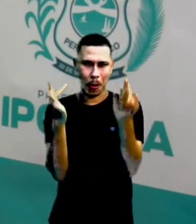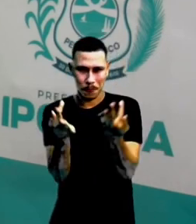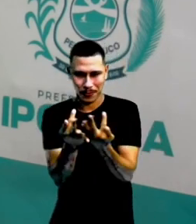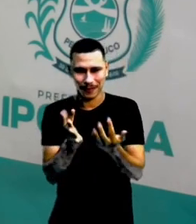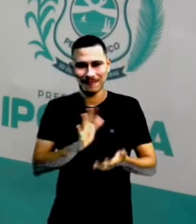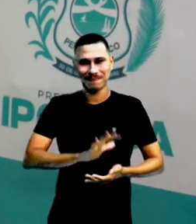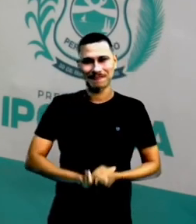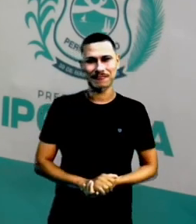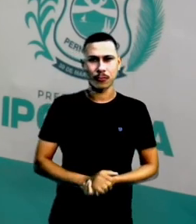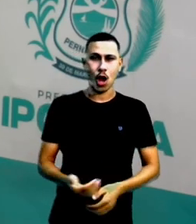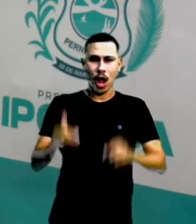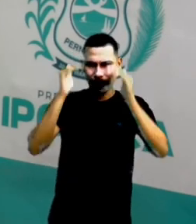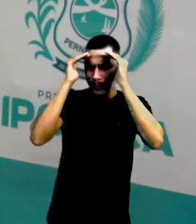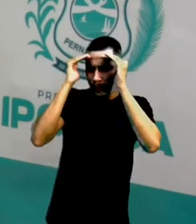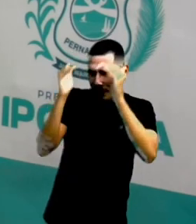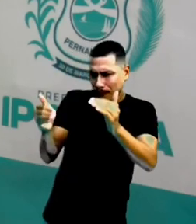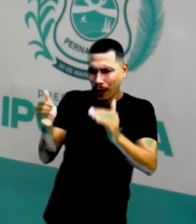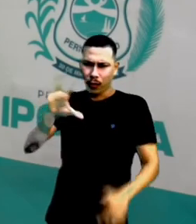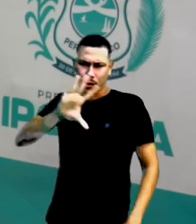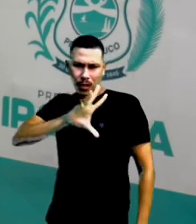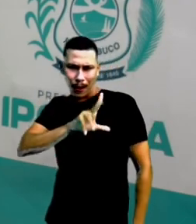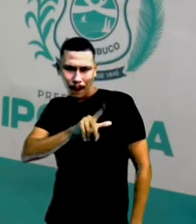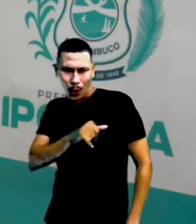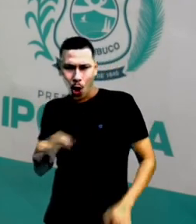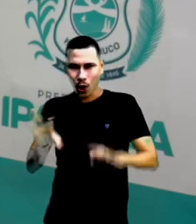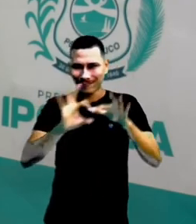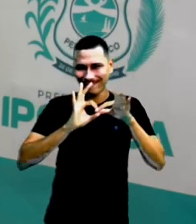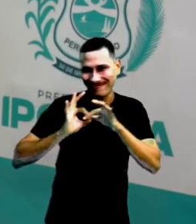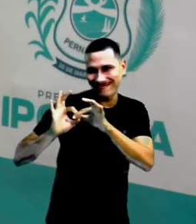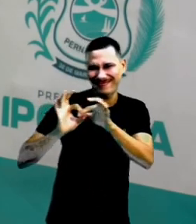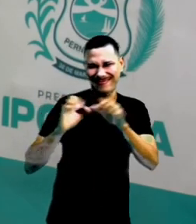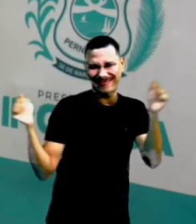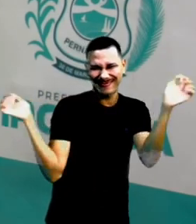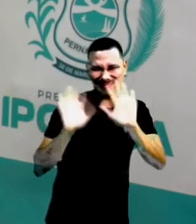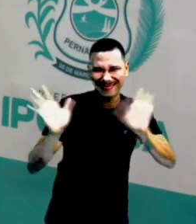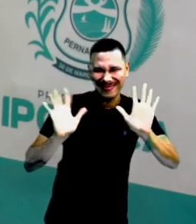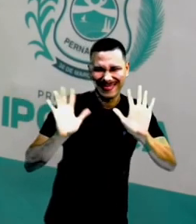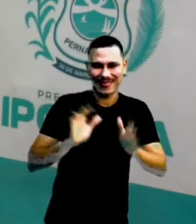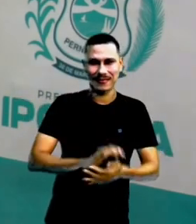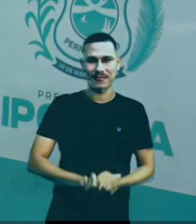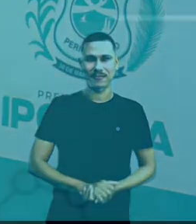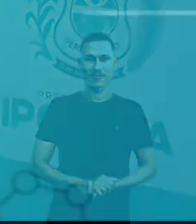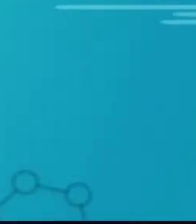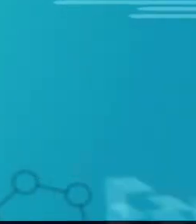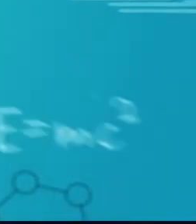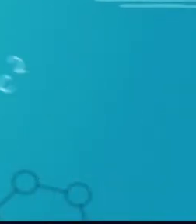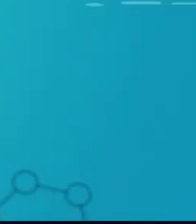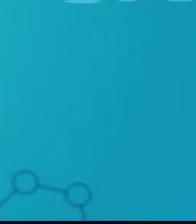família, o respeito, o amor, a união. Tchau, tchau!